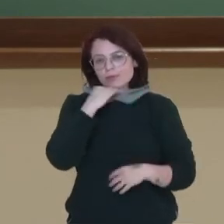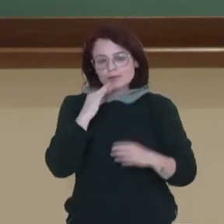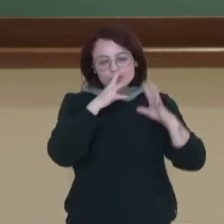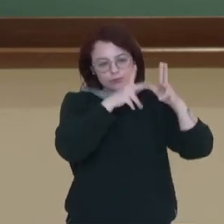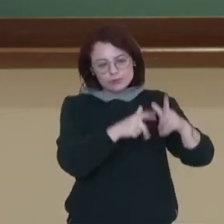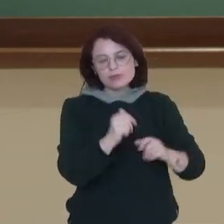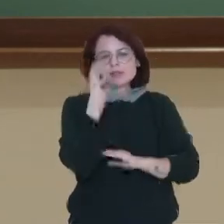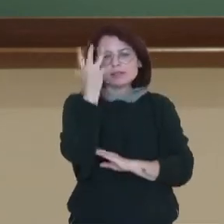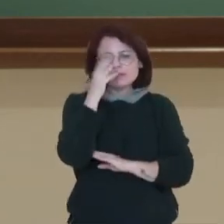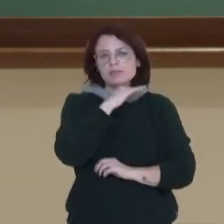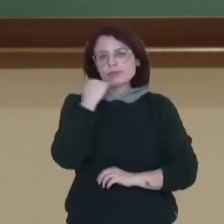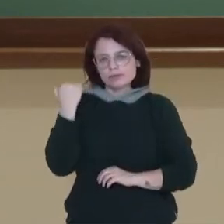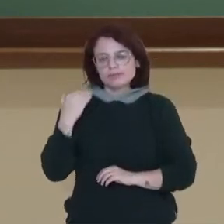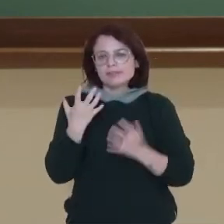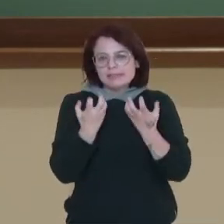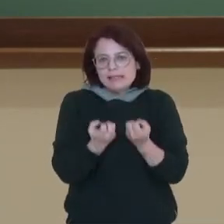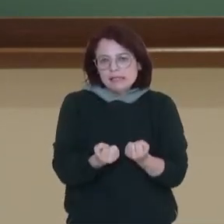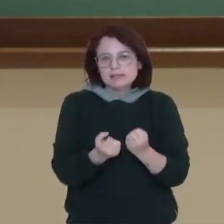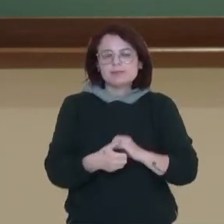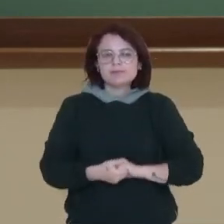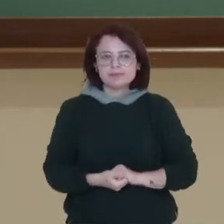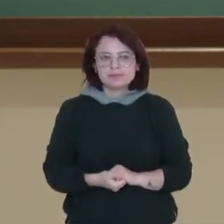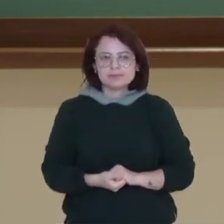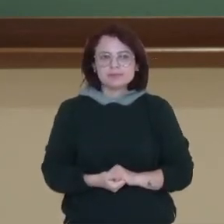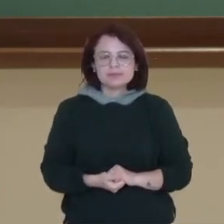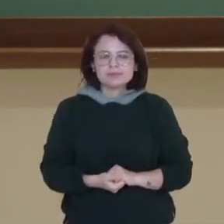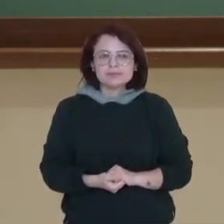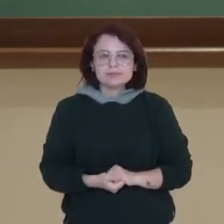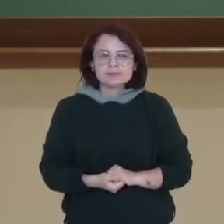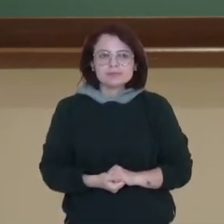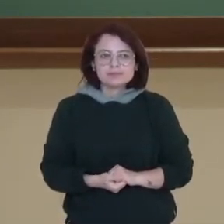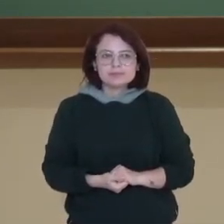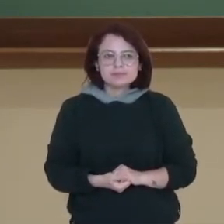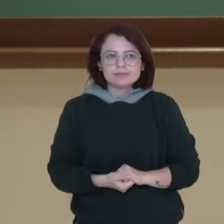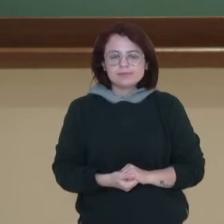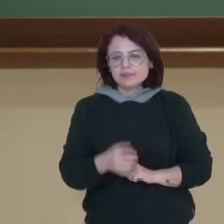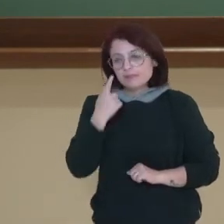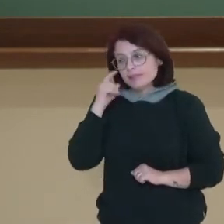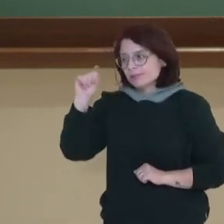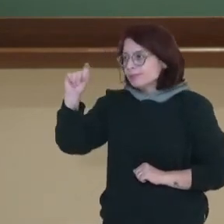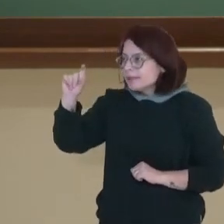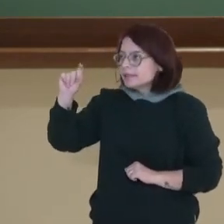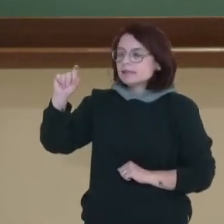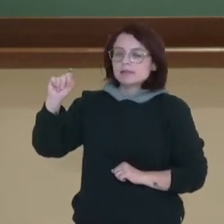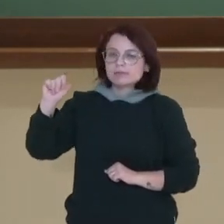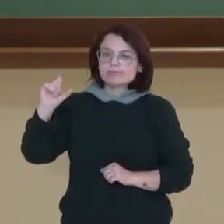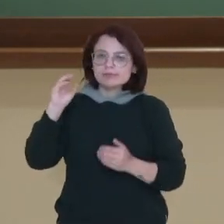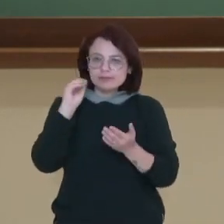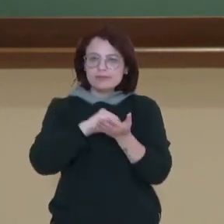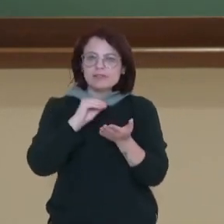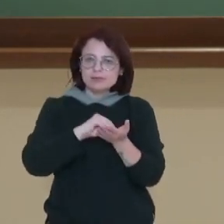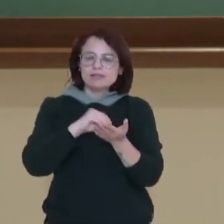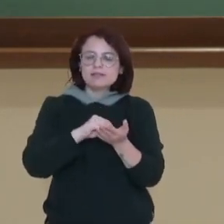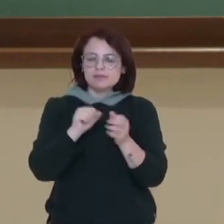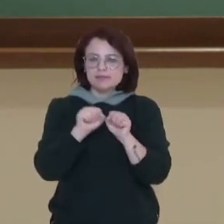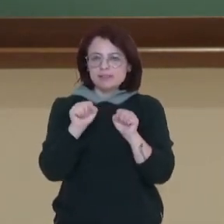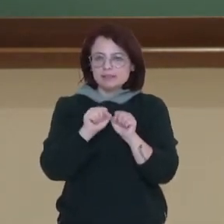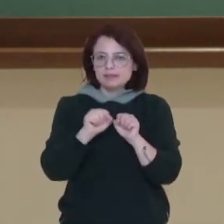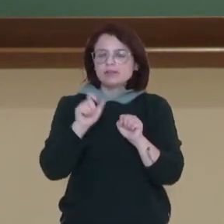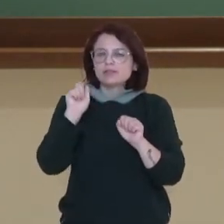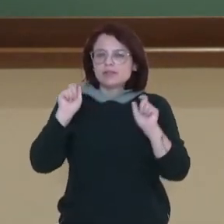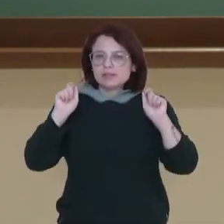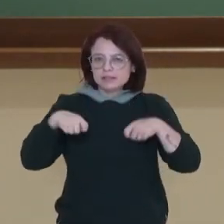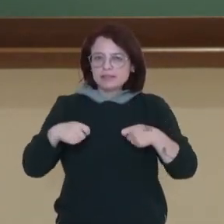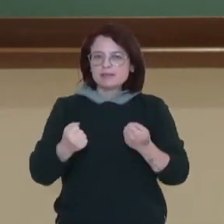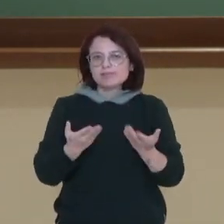planta também vai secar e vai morrer, ok? Então, um corte, né, aqui na casca pode ser o suficiente